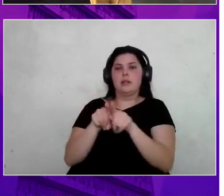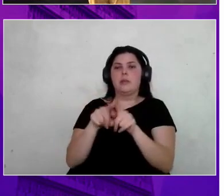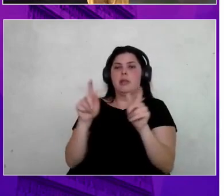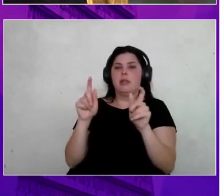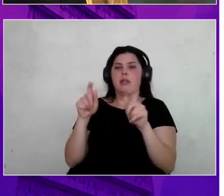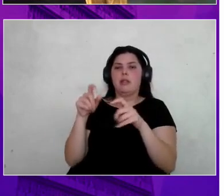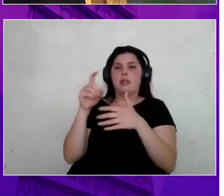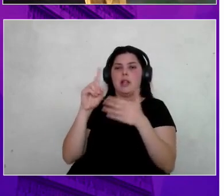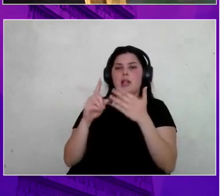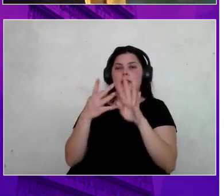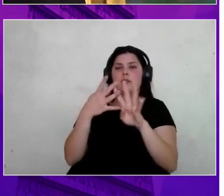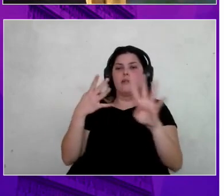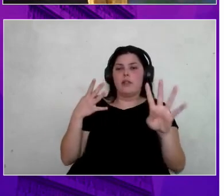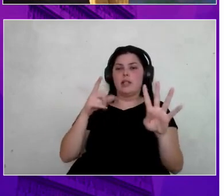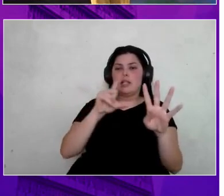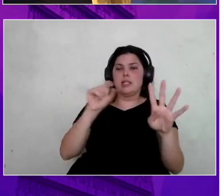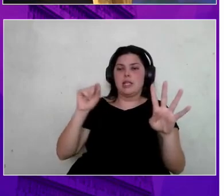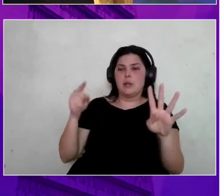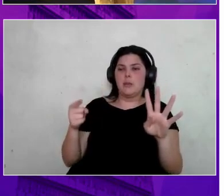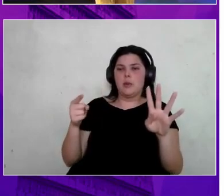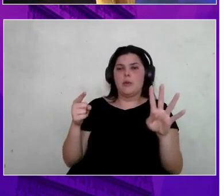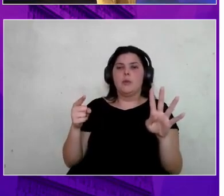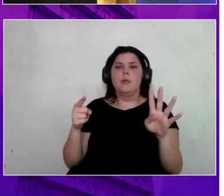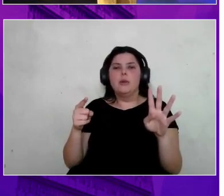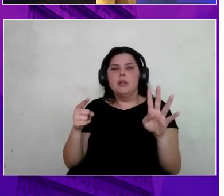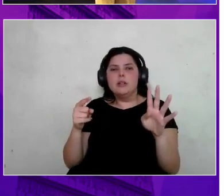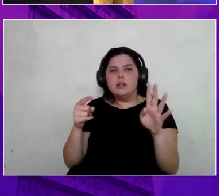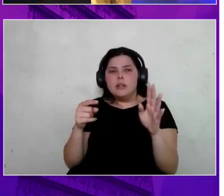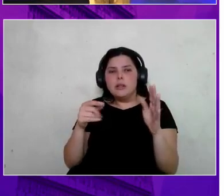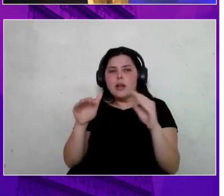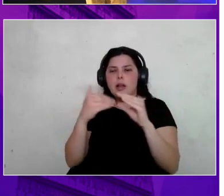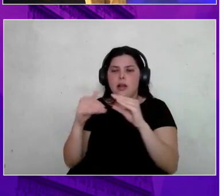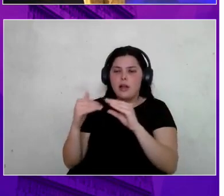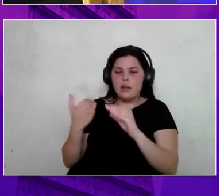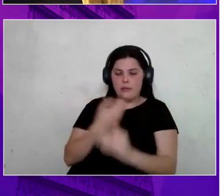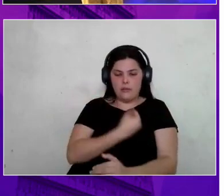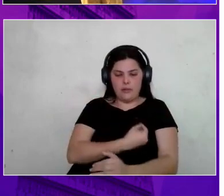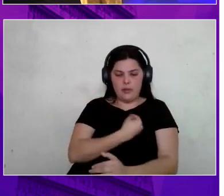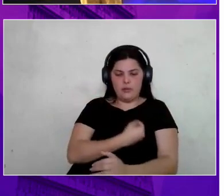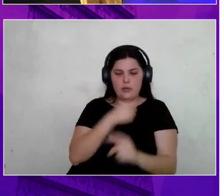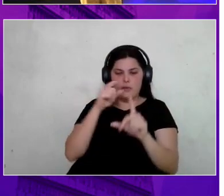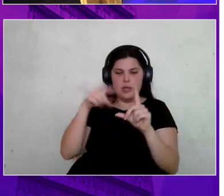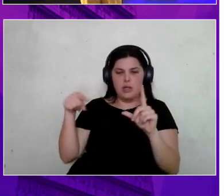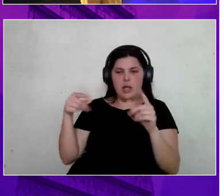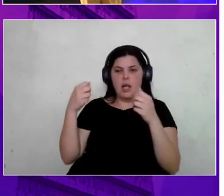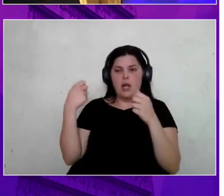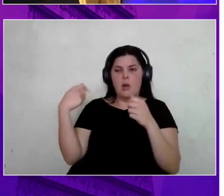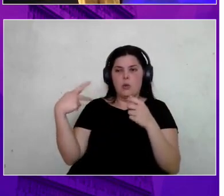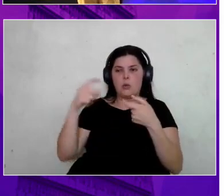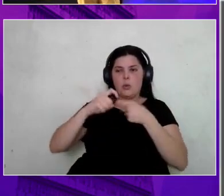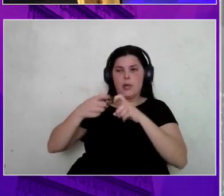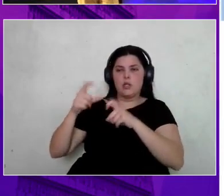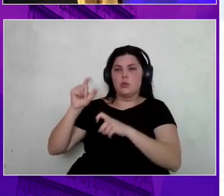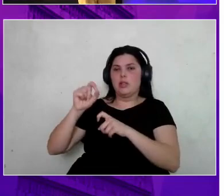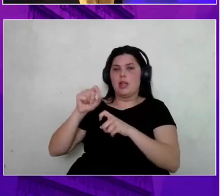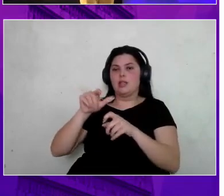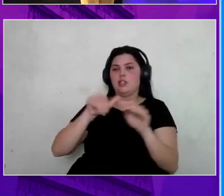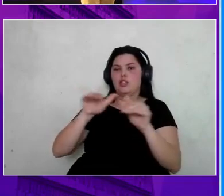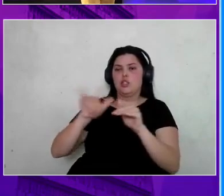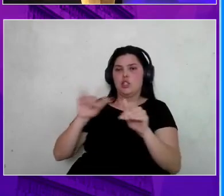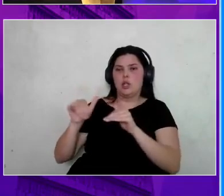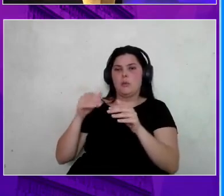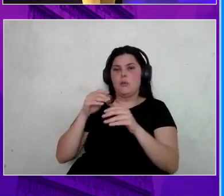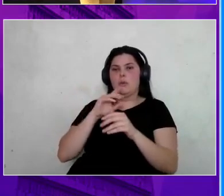chegou a 100 mil de mensagens ativas, eu faço um escalonamento automático de 10 instâncias, por exemplo.